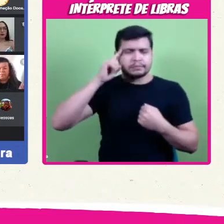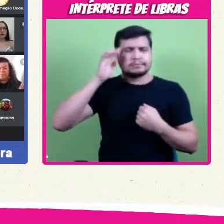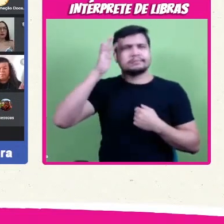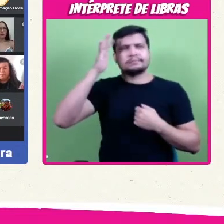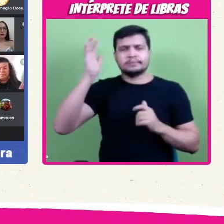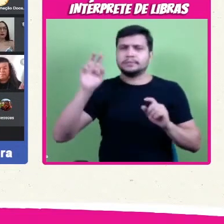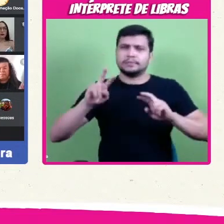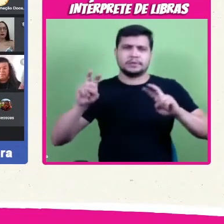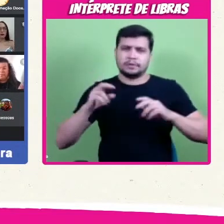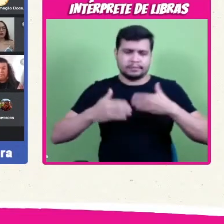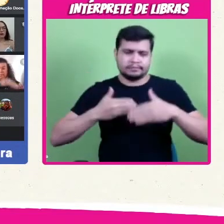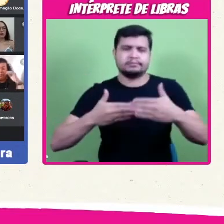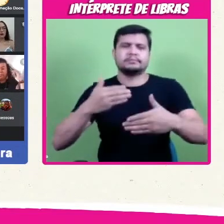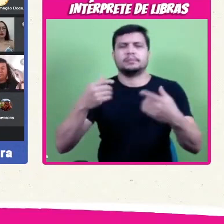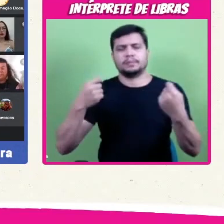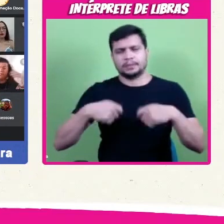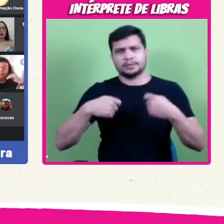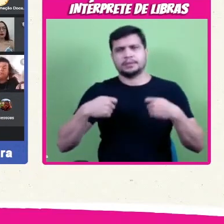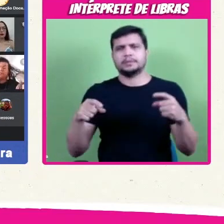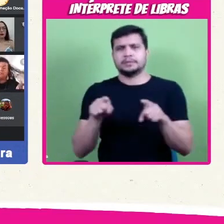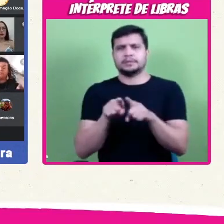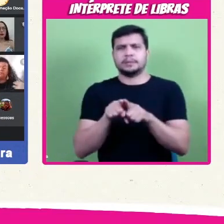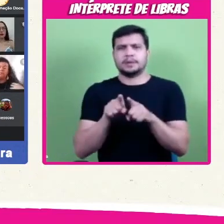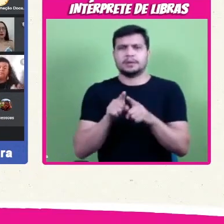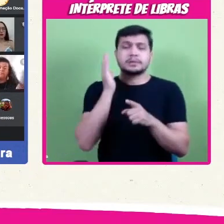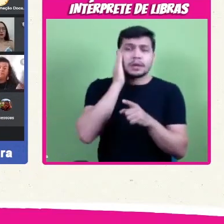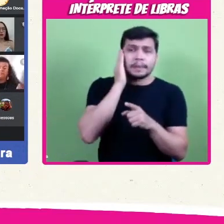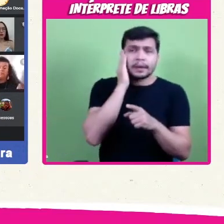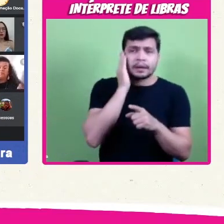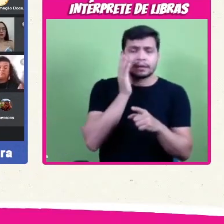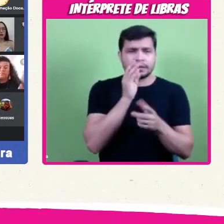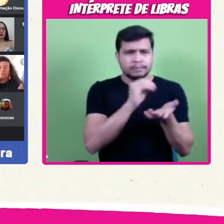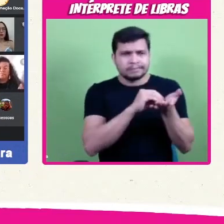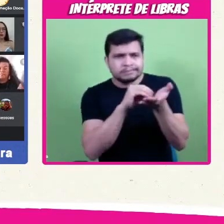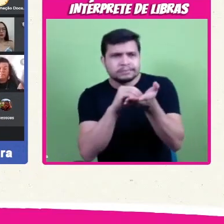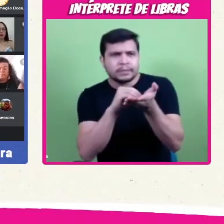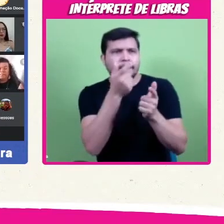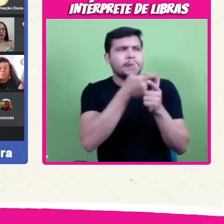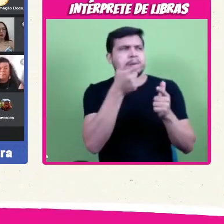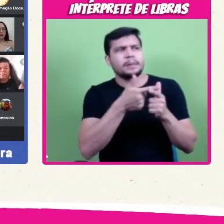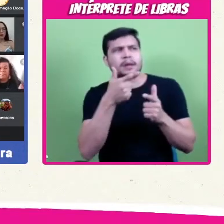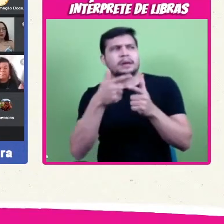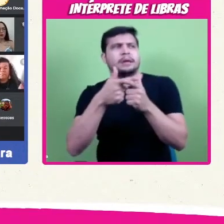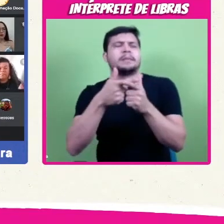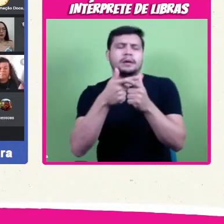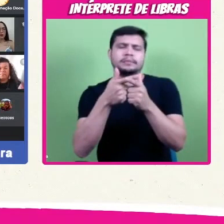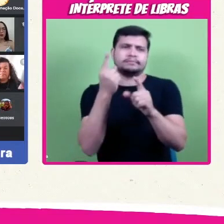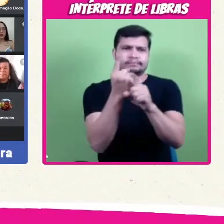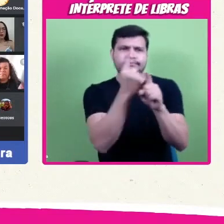precisamos evidenciar como problemas e caminhos de solução